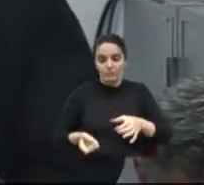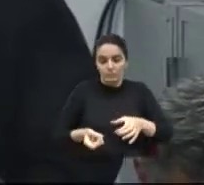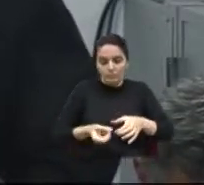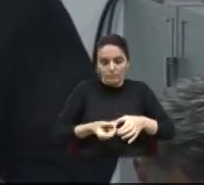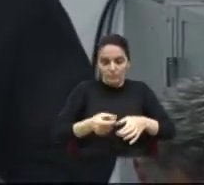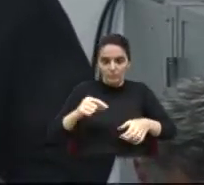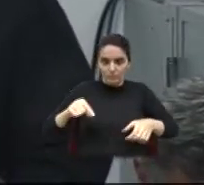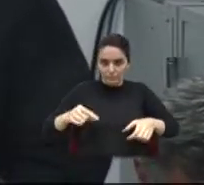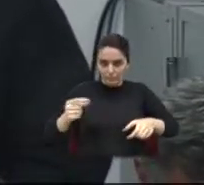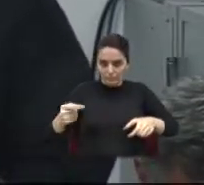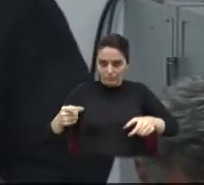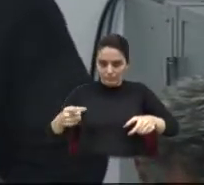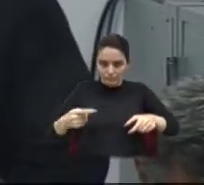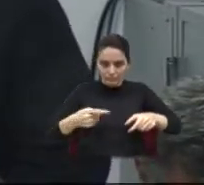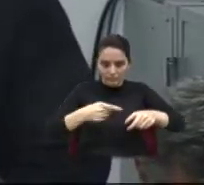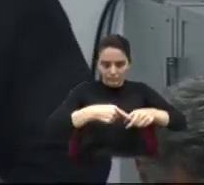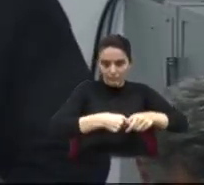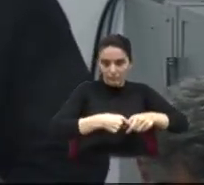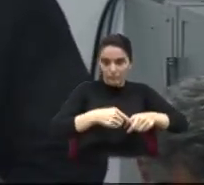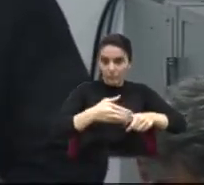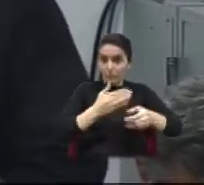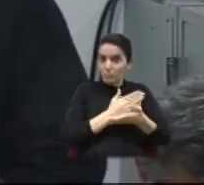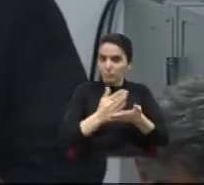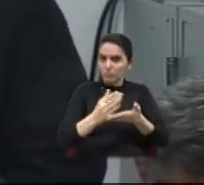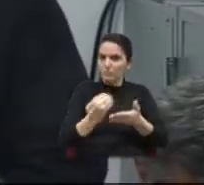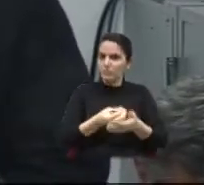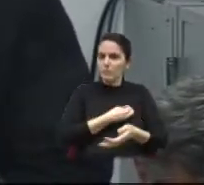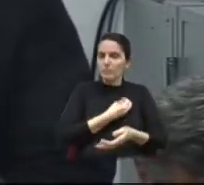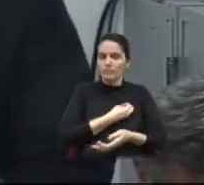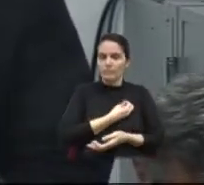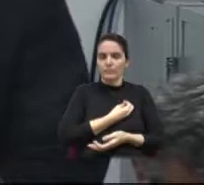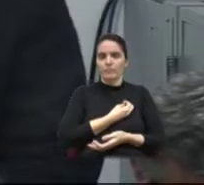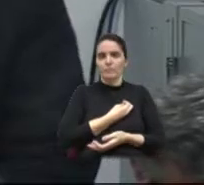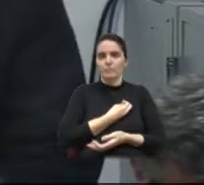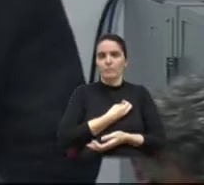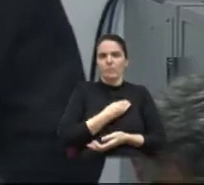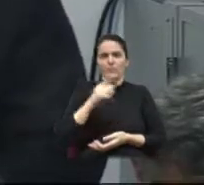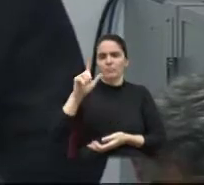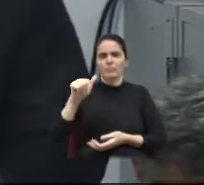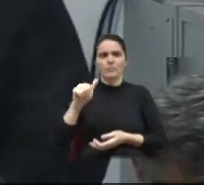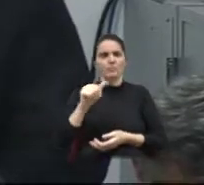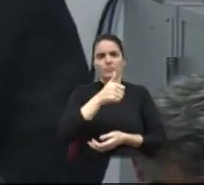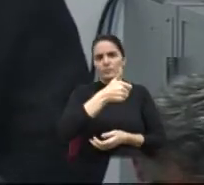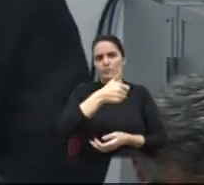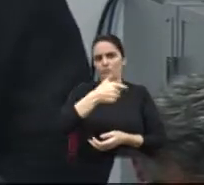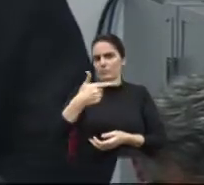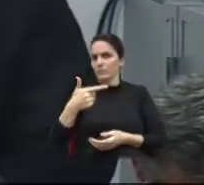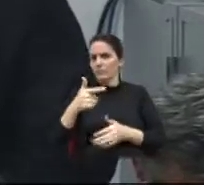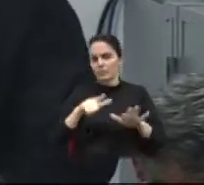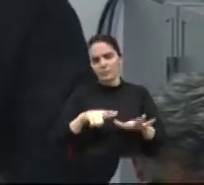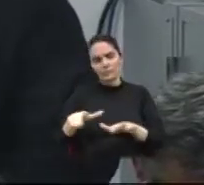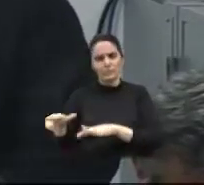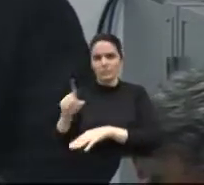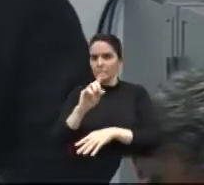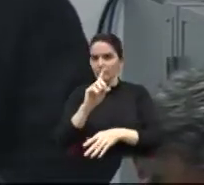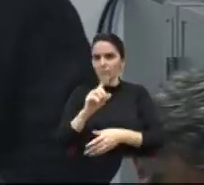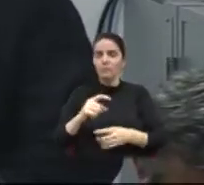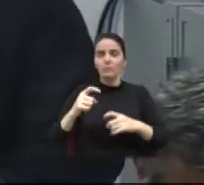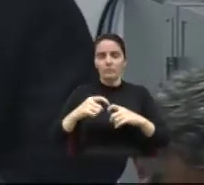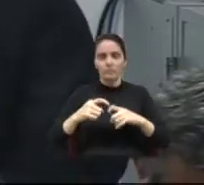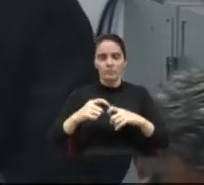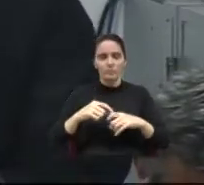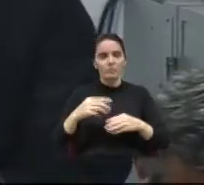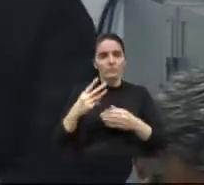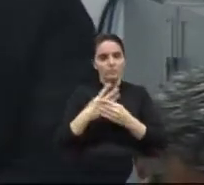isso, e nós não podemos aceitar que isso possa ser infiltrado na nossa sociedade, até porque